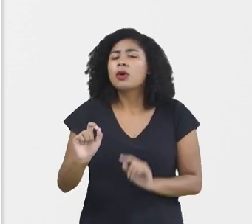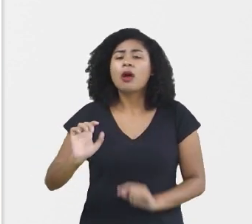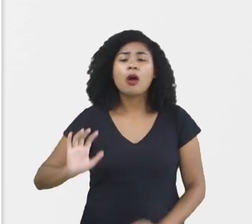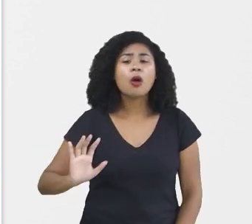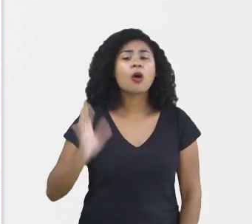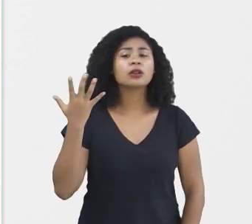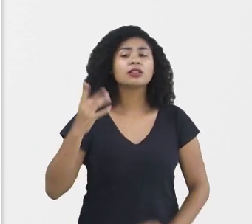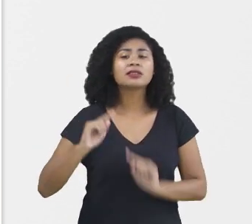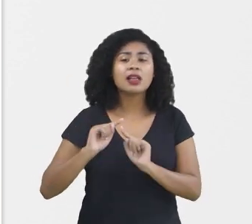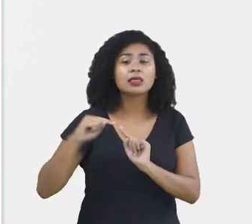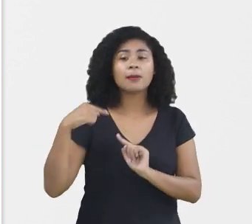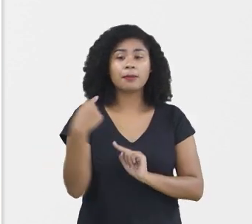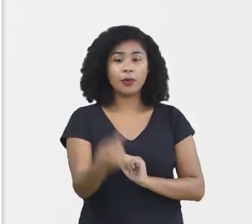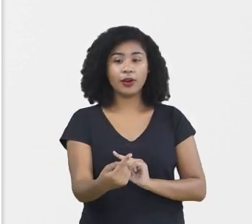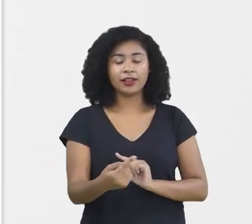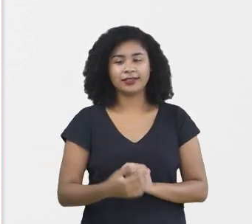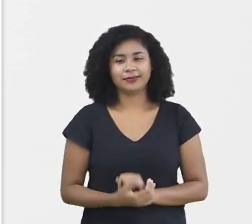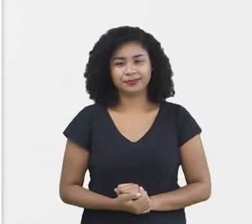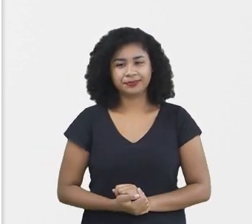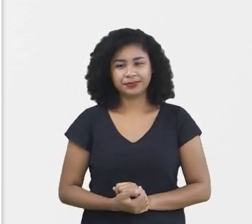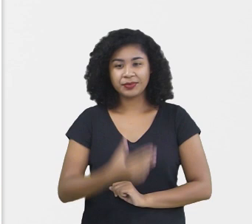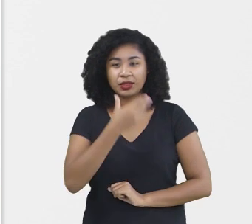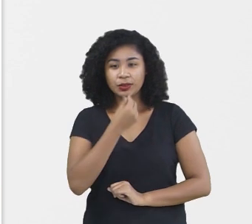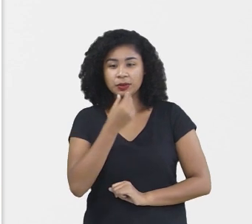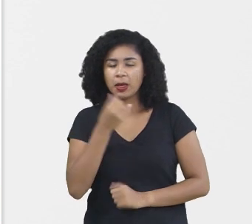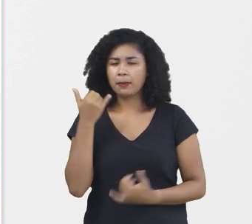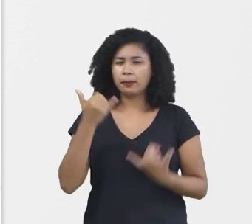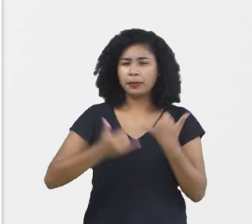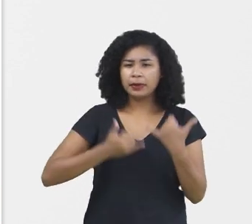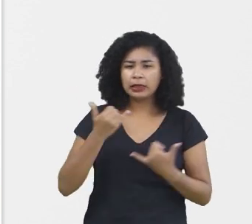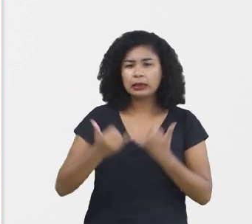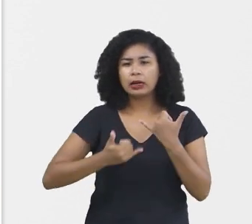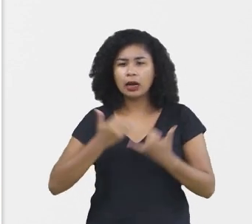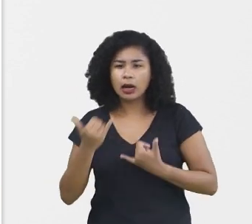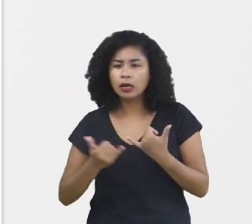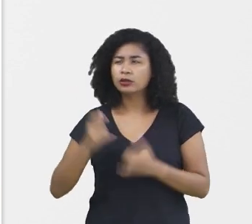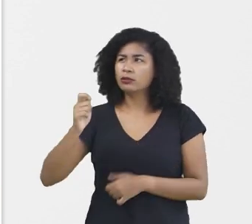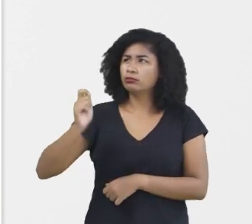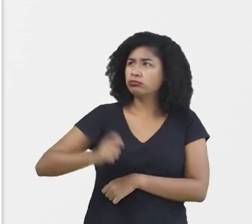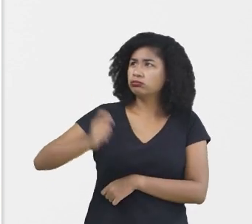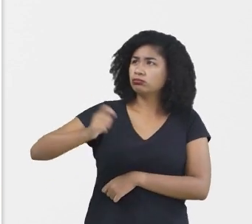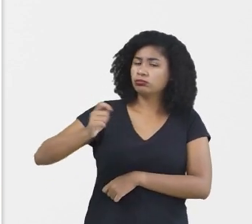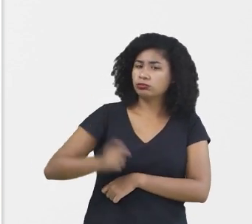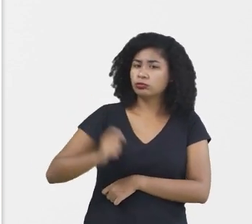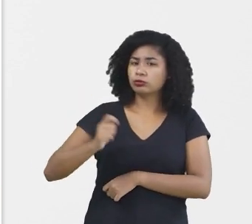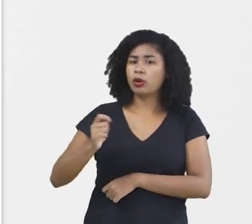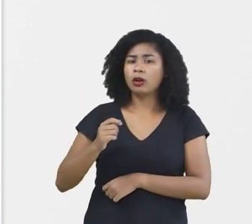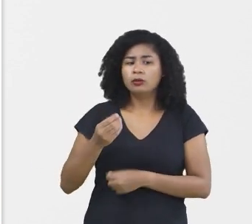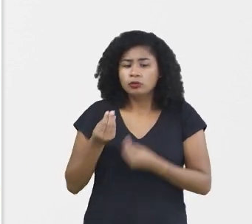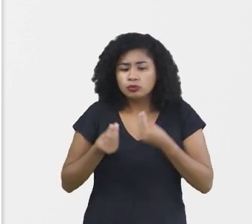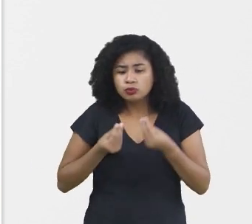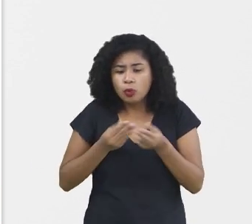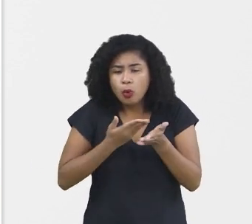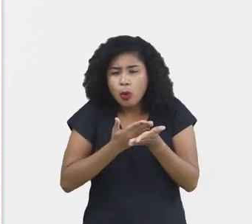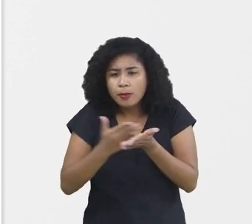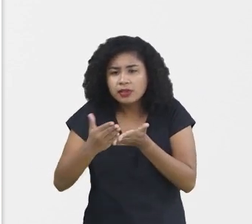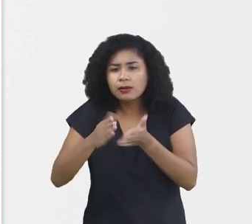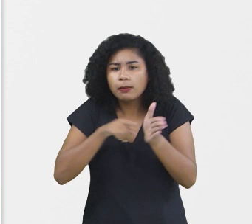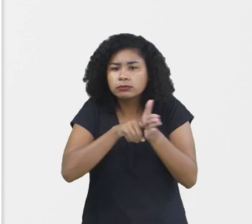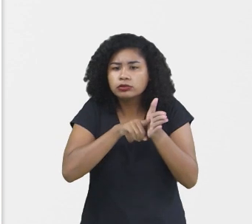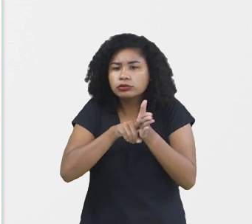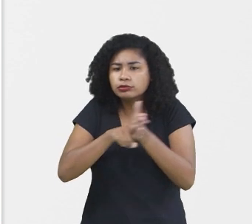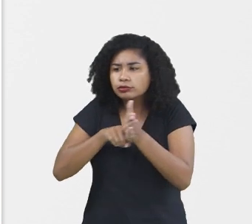deles estarem brincando e foram fazer pesquisa, né? Sobre esse brinquedo. E aí o que aconteceu? No final do ano